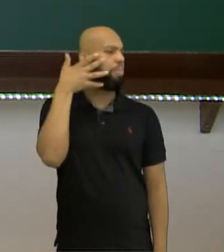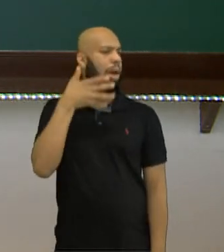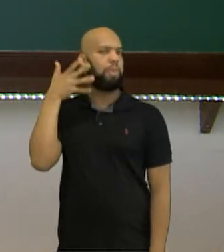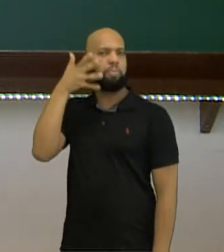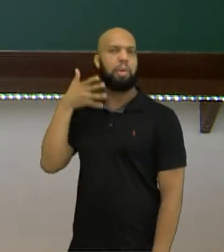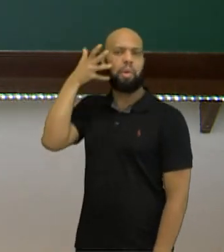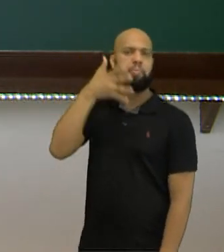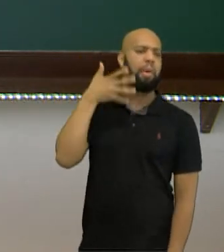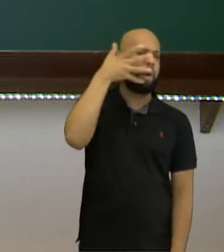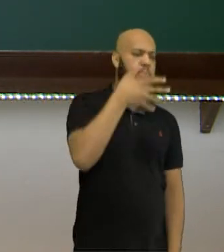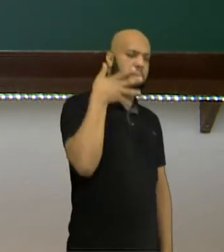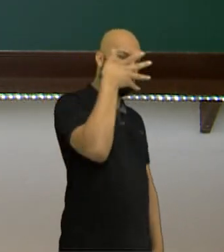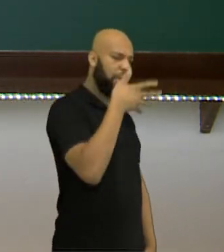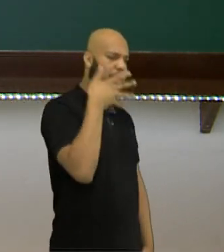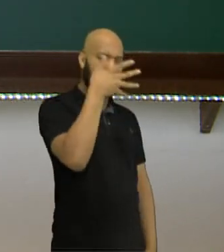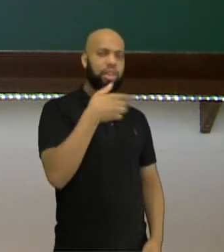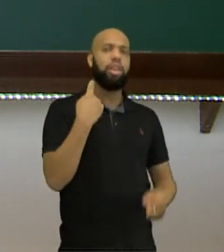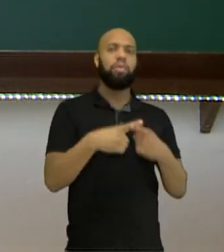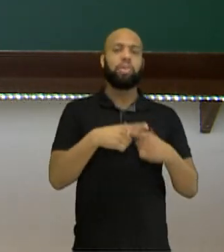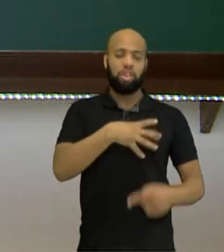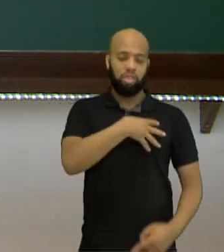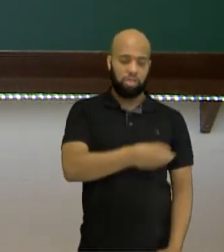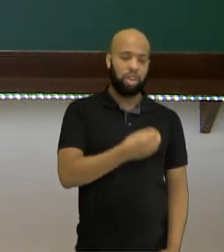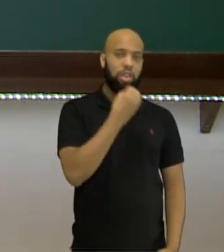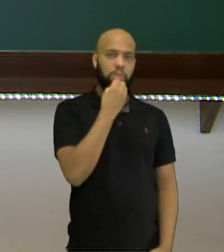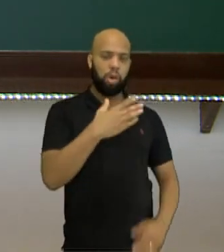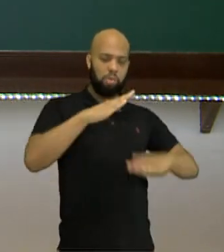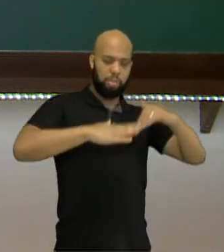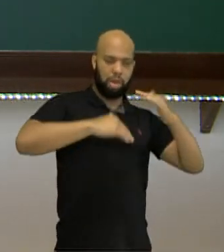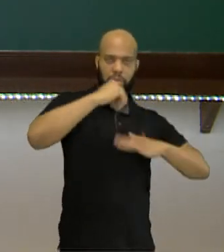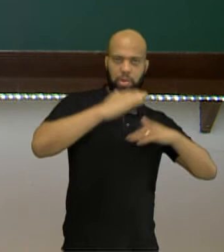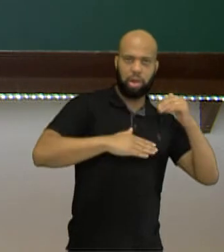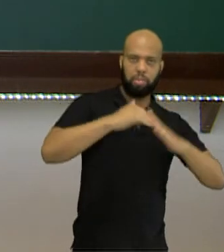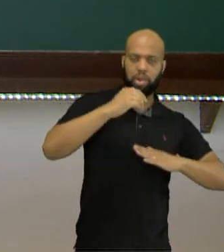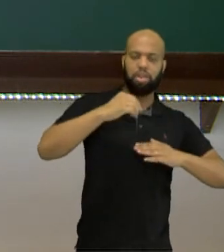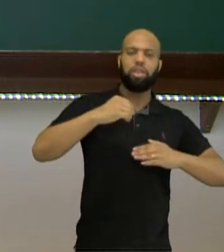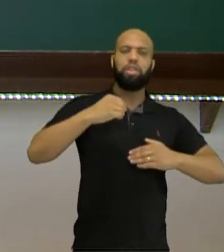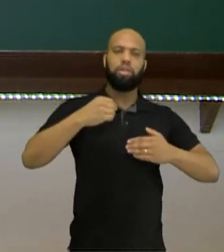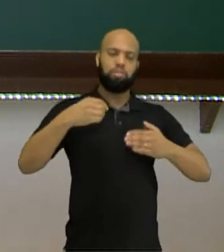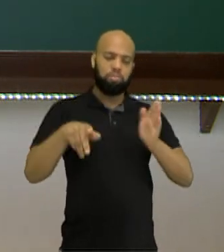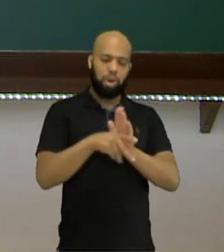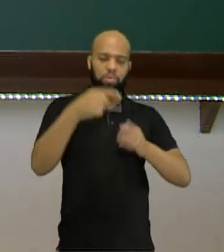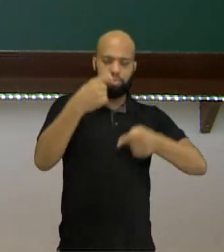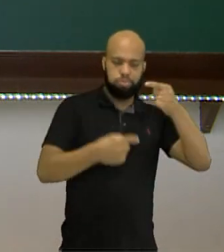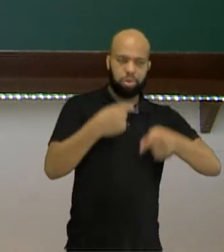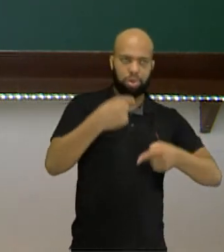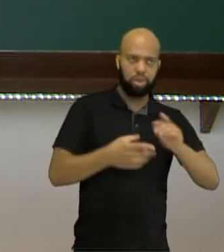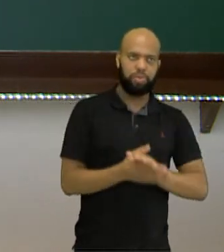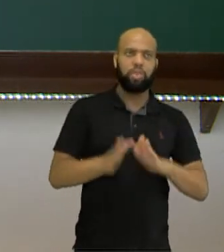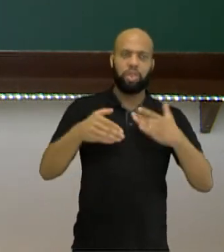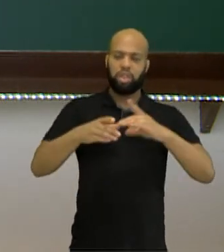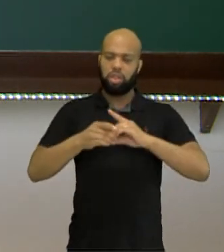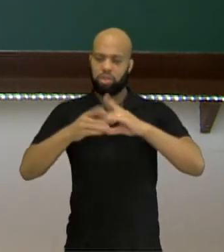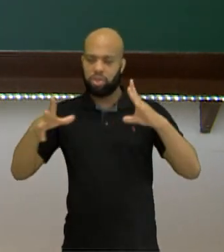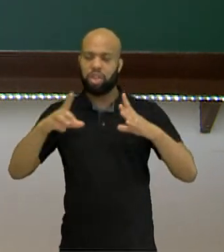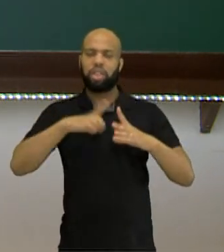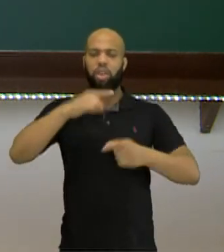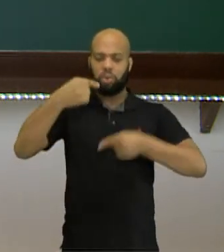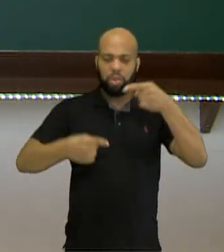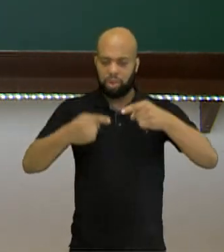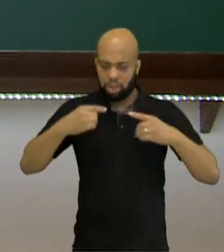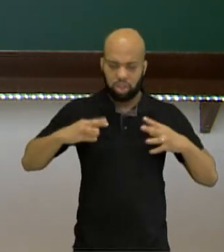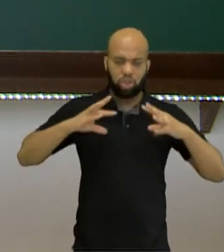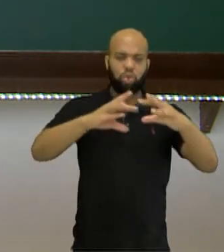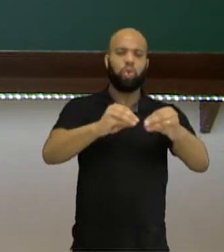e para que seus filhos pudesse ser aí grandes carreiras políticas Então você democracia requer que o debate de todos